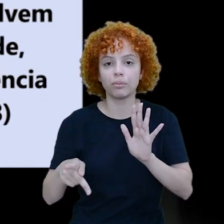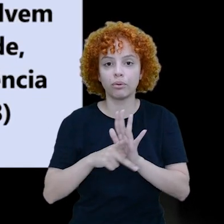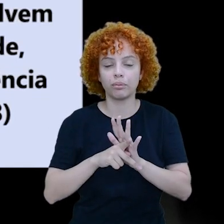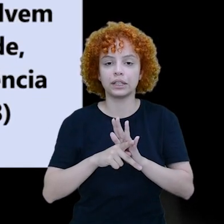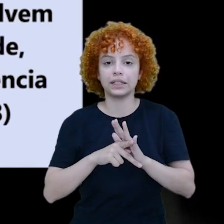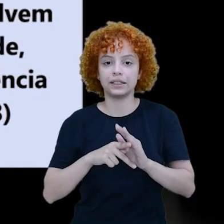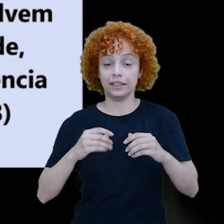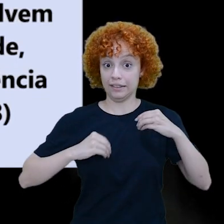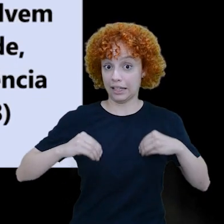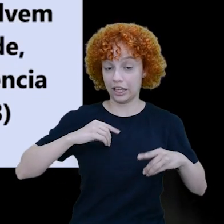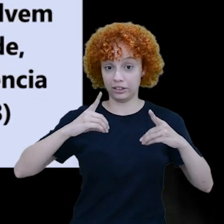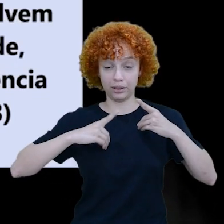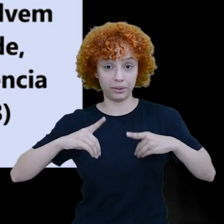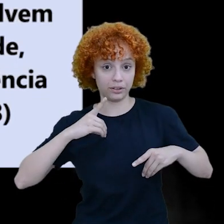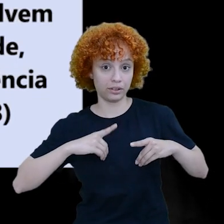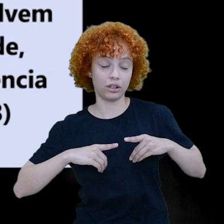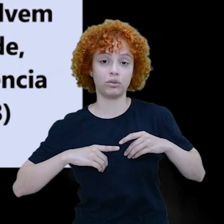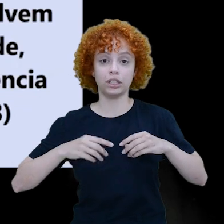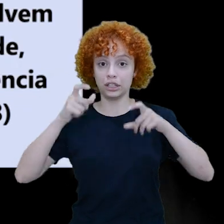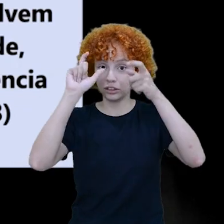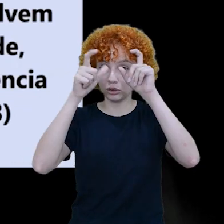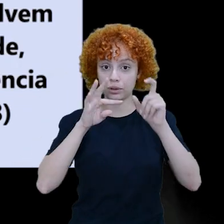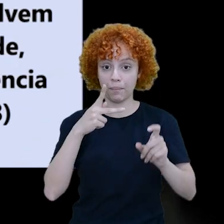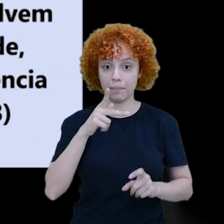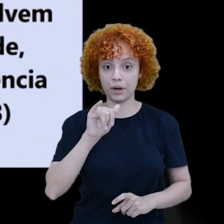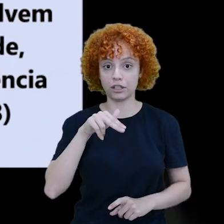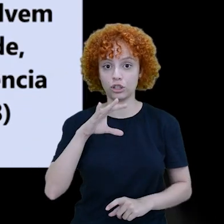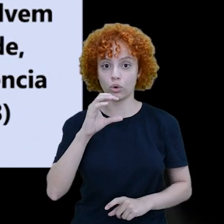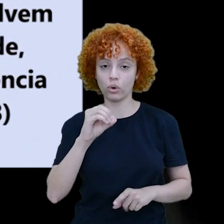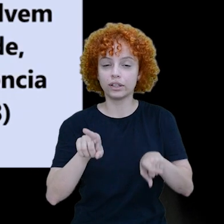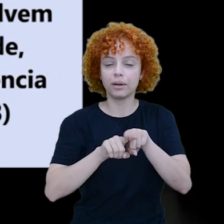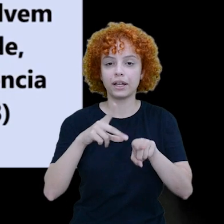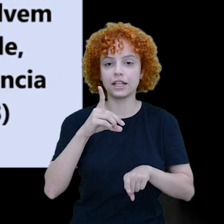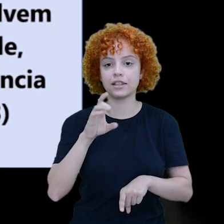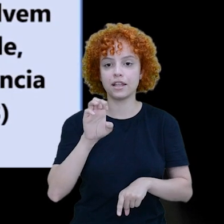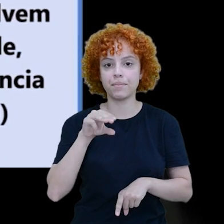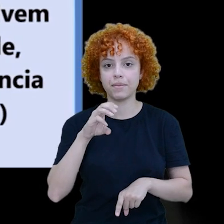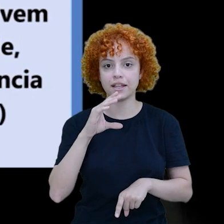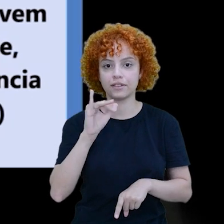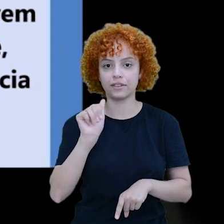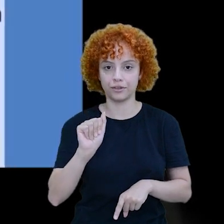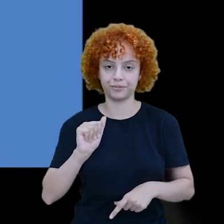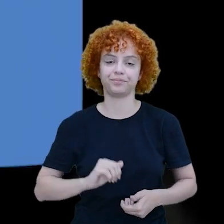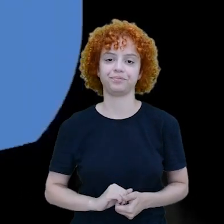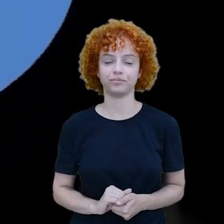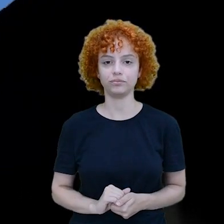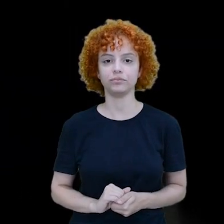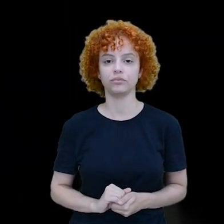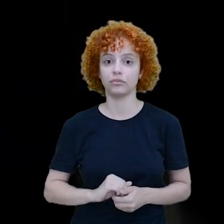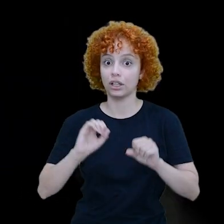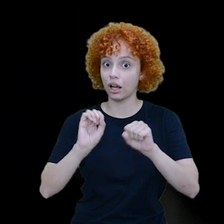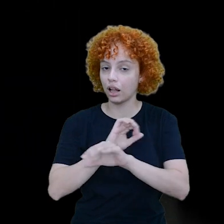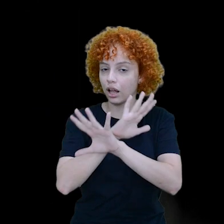distúrbios como ansiedade, depressão, transtorno do pânico e demência frontotemporal. Com isso,